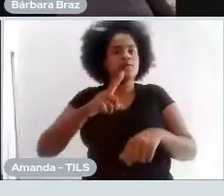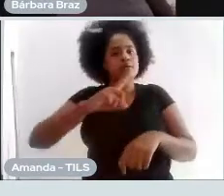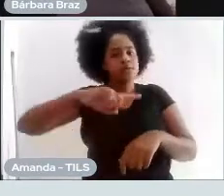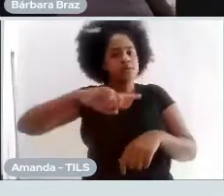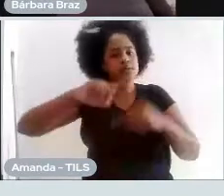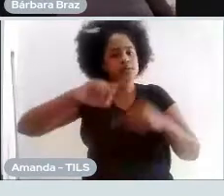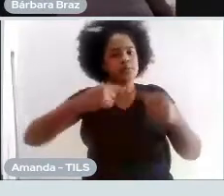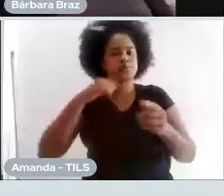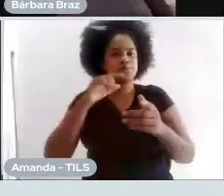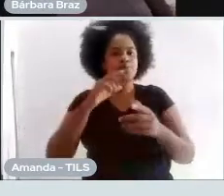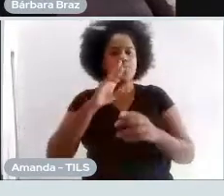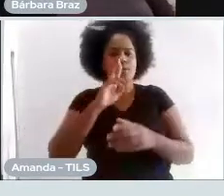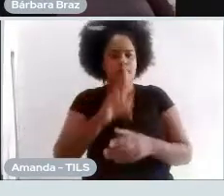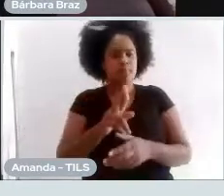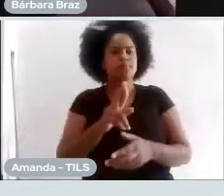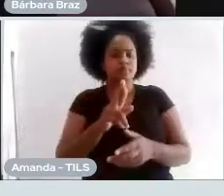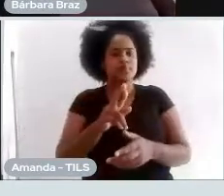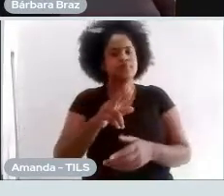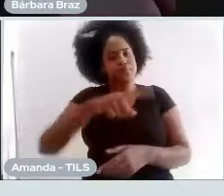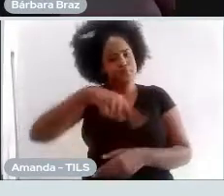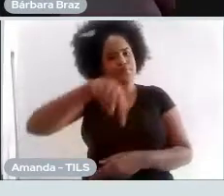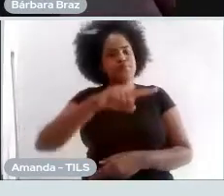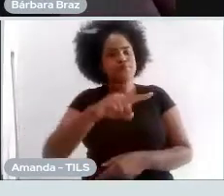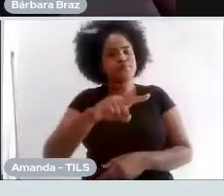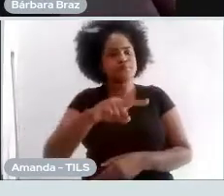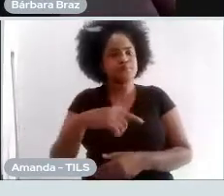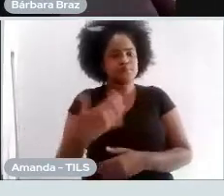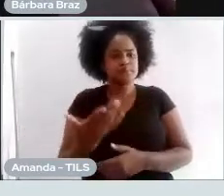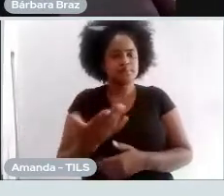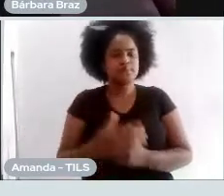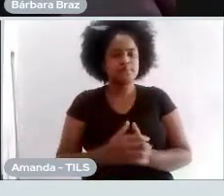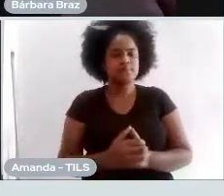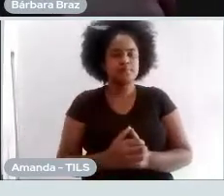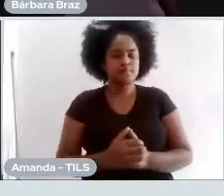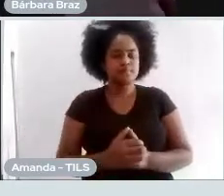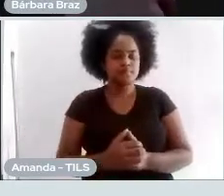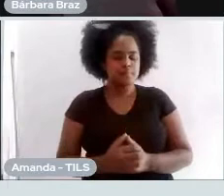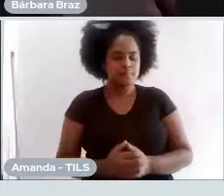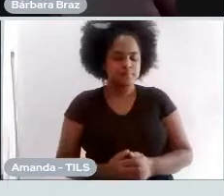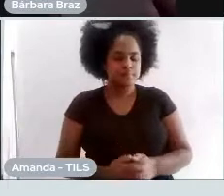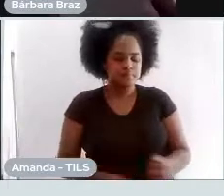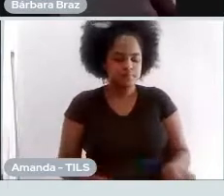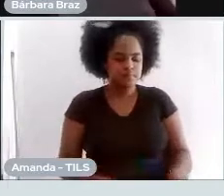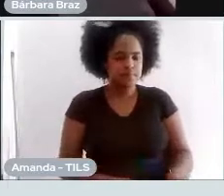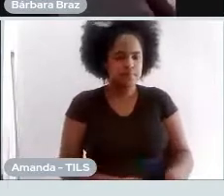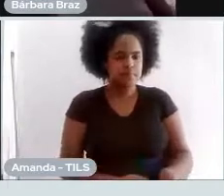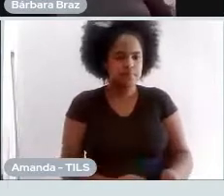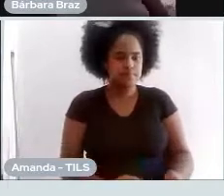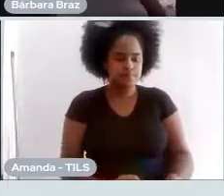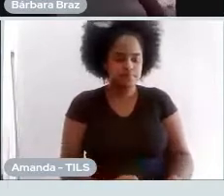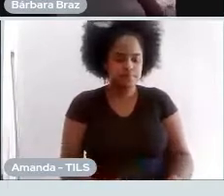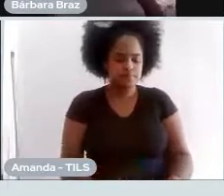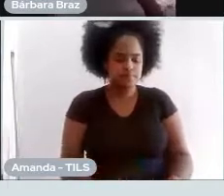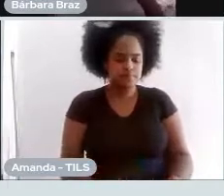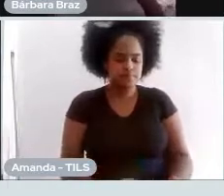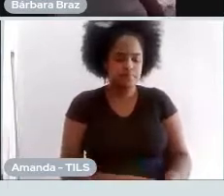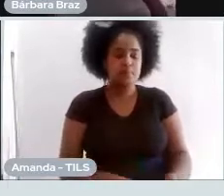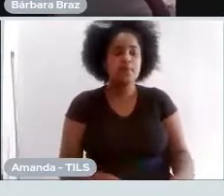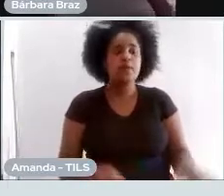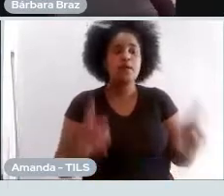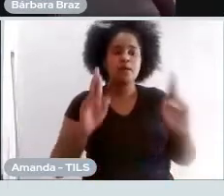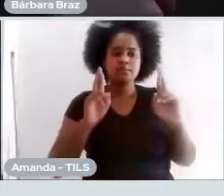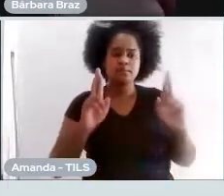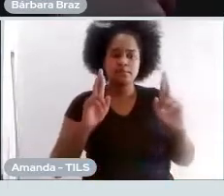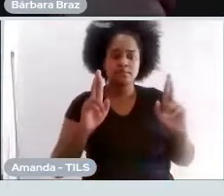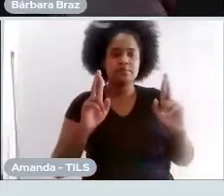pegar o telefone e estiver disponível para responder, eu respondo, não tenho problema algum quanto a isso. Espero que seja um ano bem produtivo, tirem dúvidas.